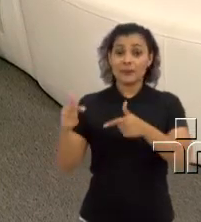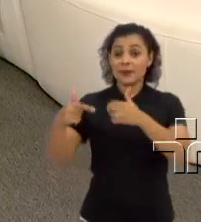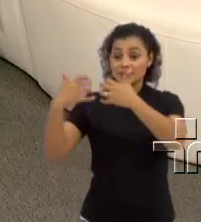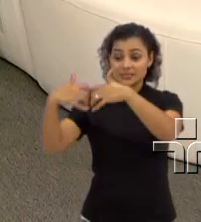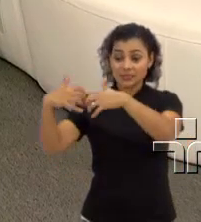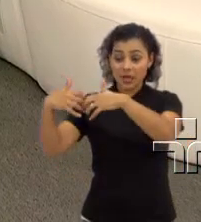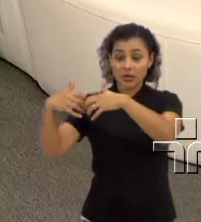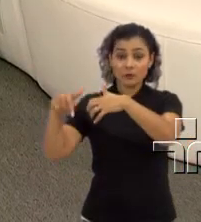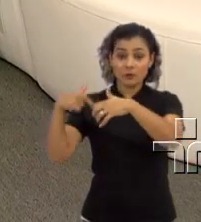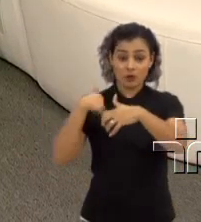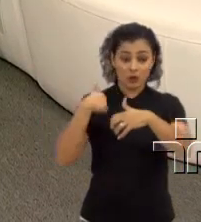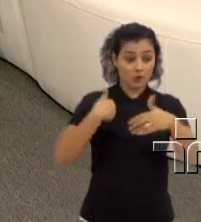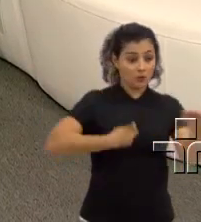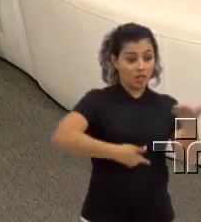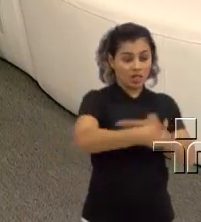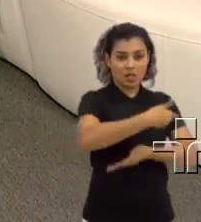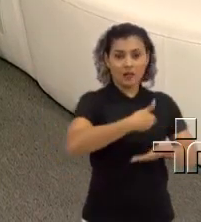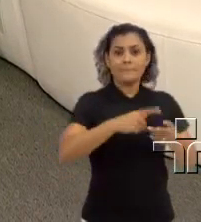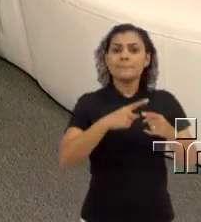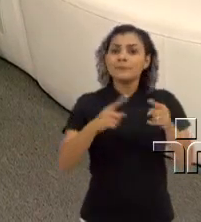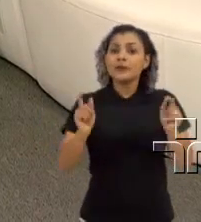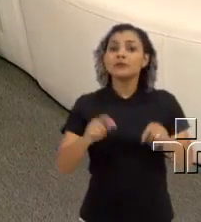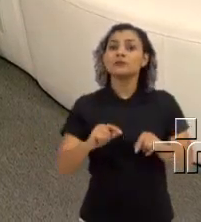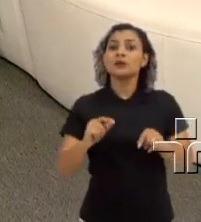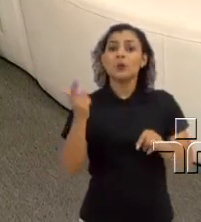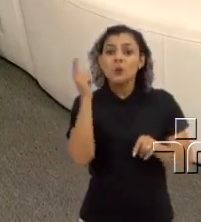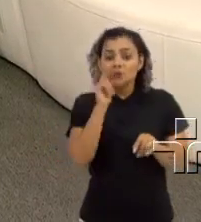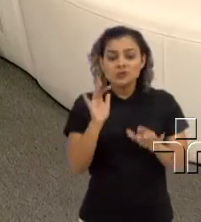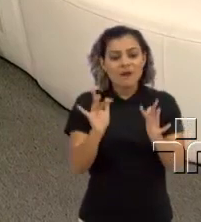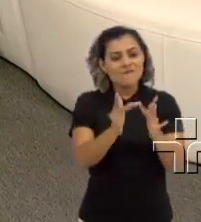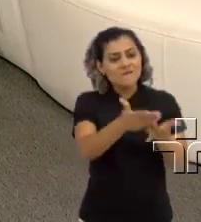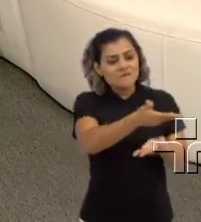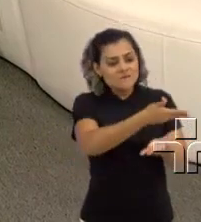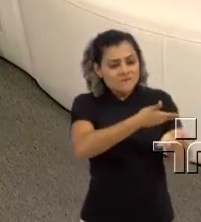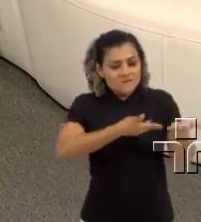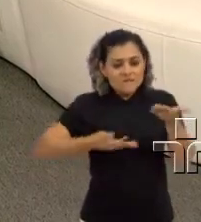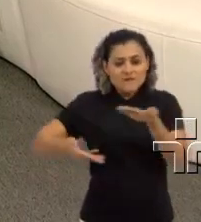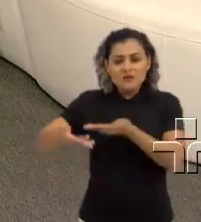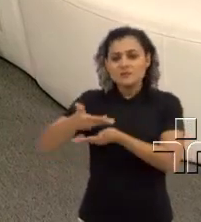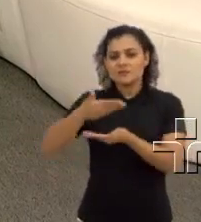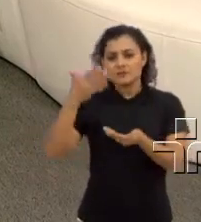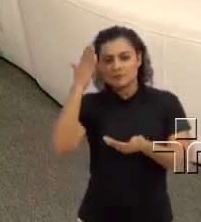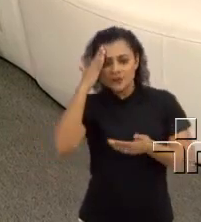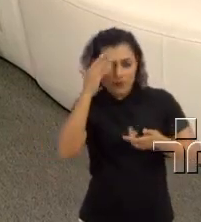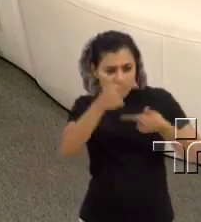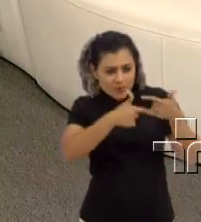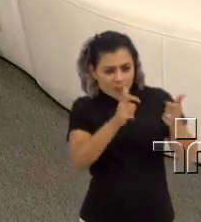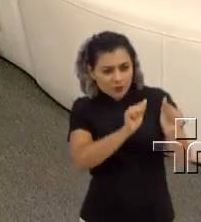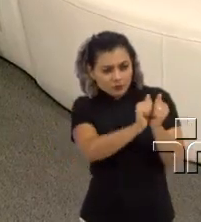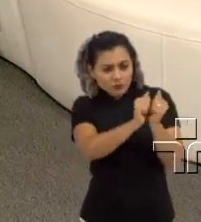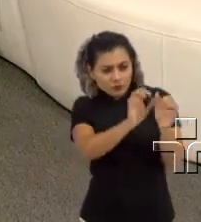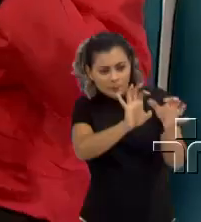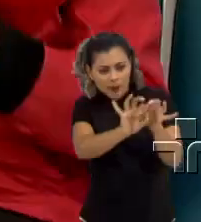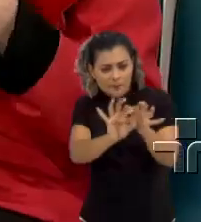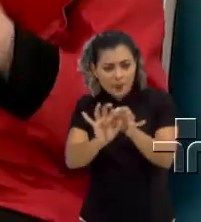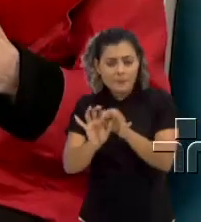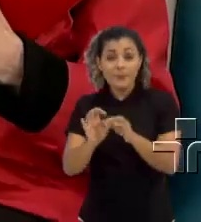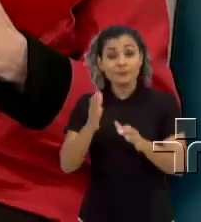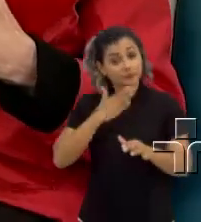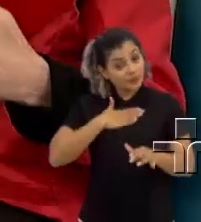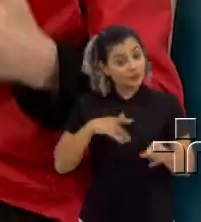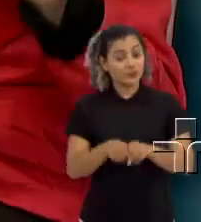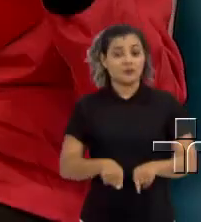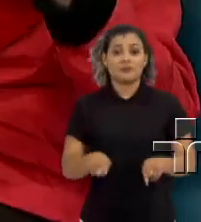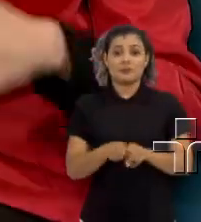cérebro e com você, não só essa capacidade de social de saber trabalhar junto com as outras pessoas, como eu